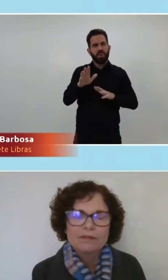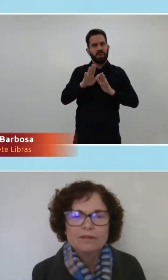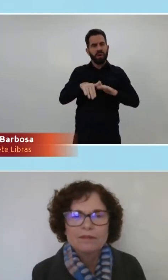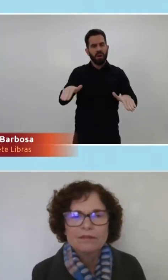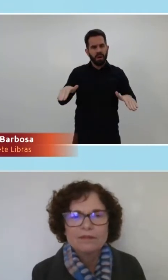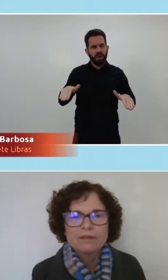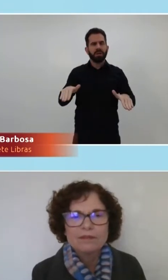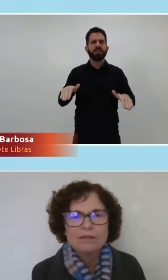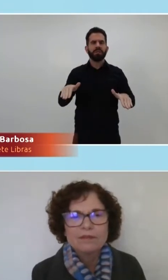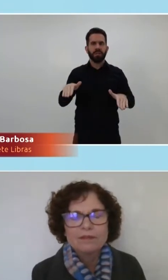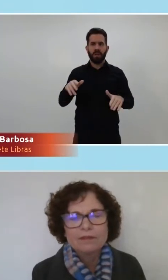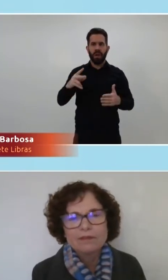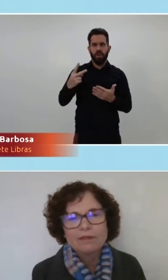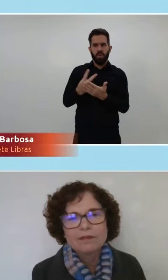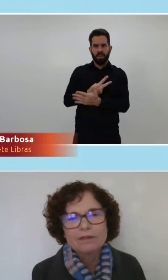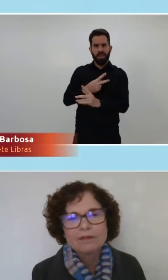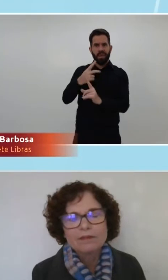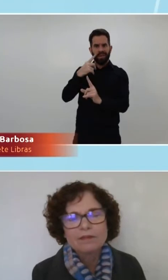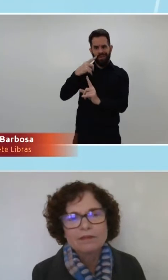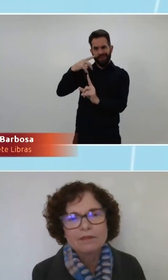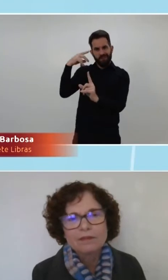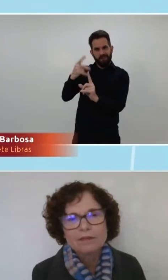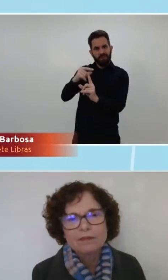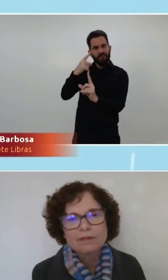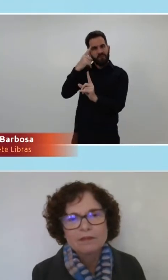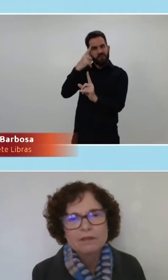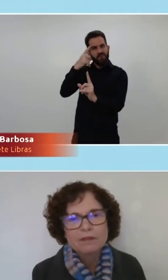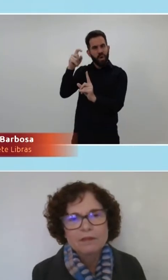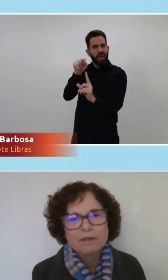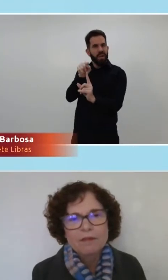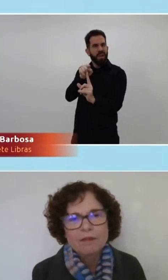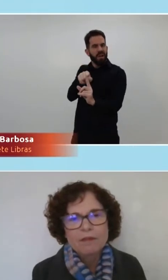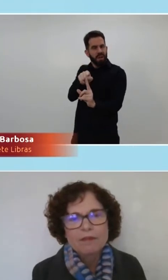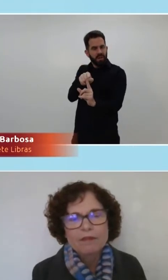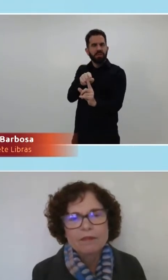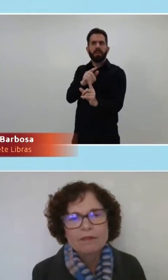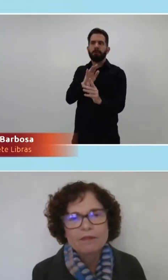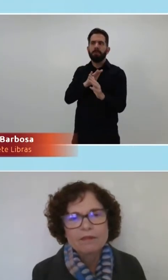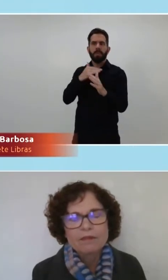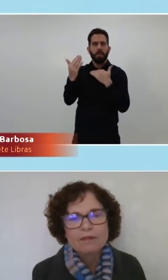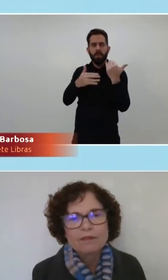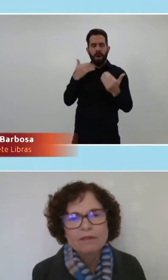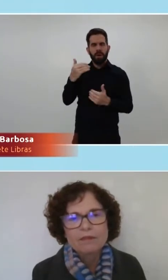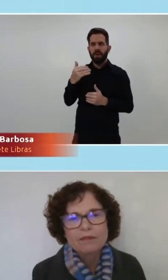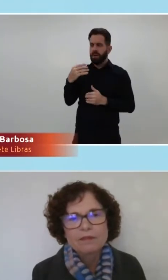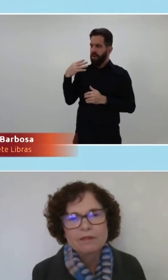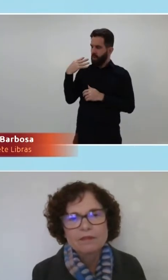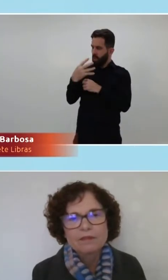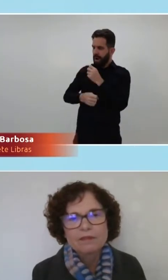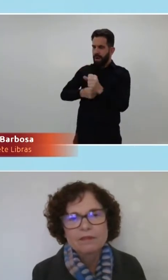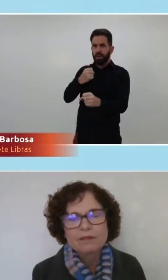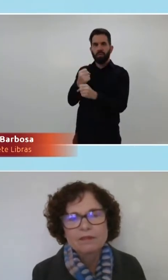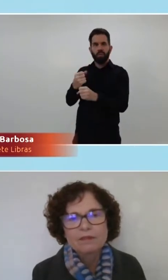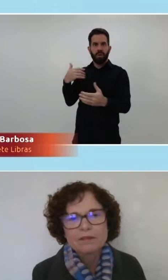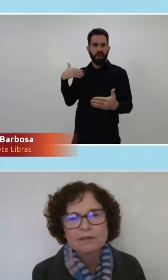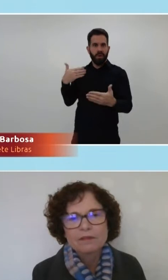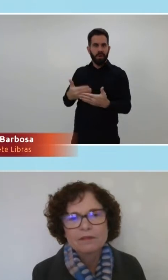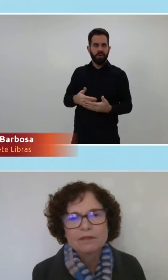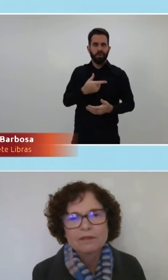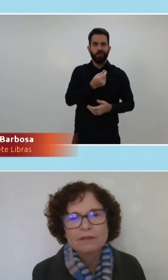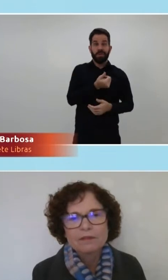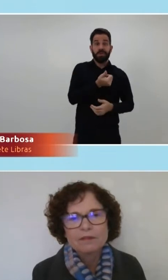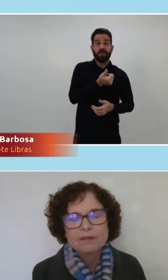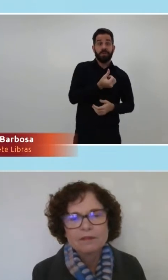violência, crianças que morreram, né? Crianças e adolescentes vítimas de violência em 4 anos, de 2016 a 2020. E essa violência